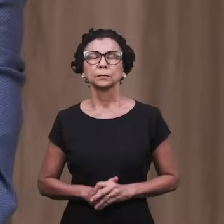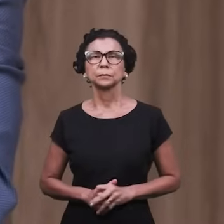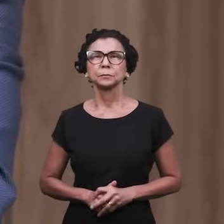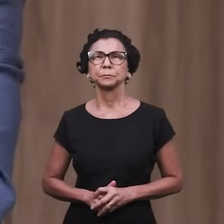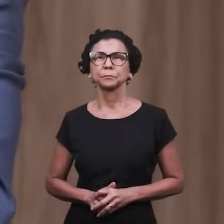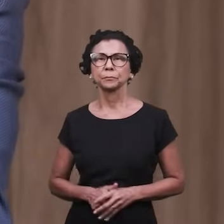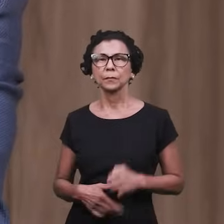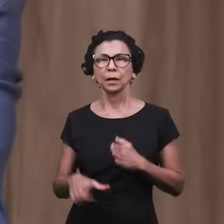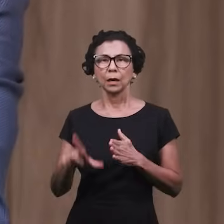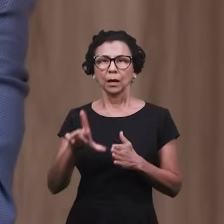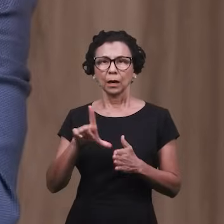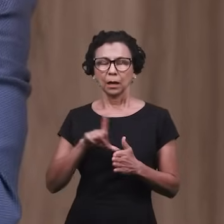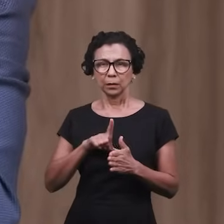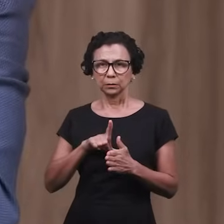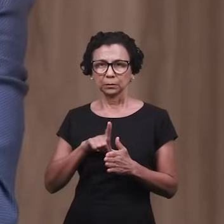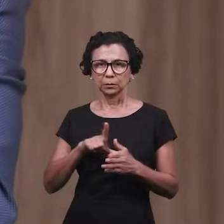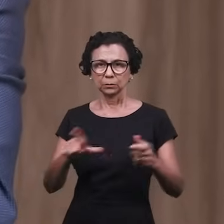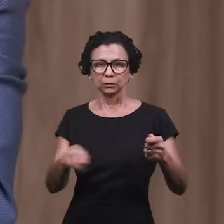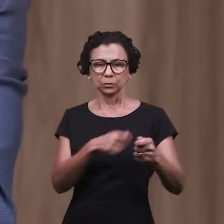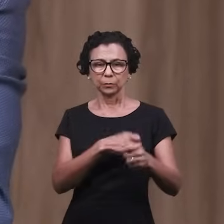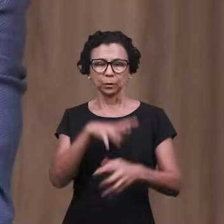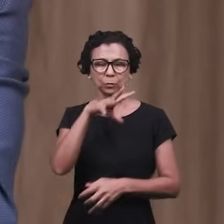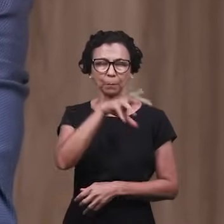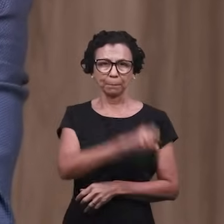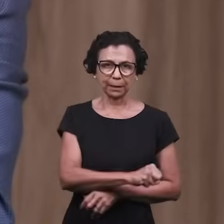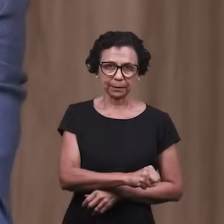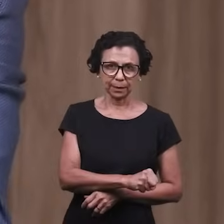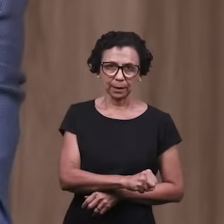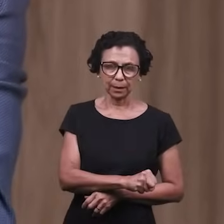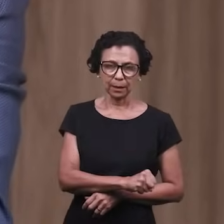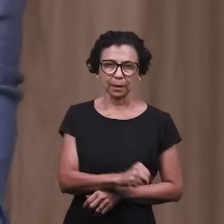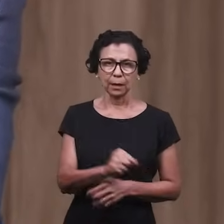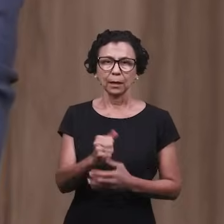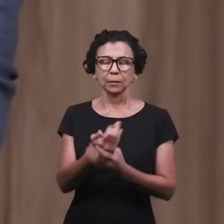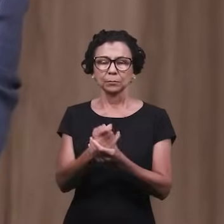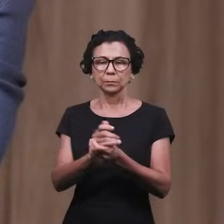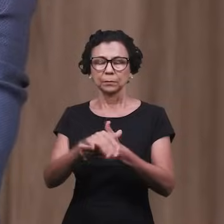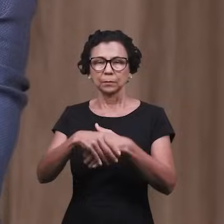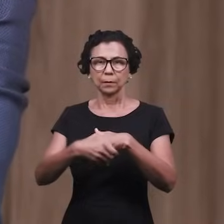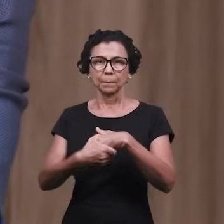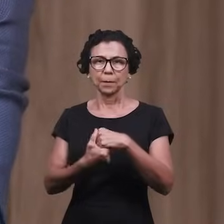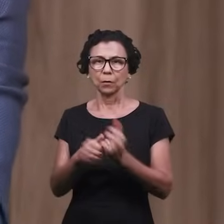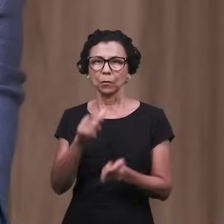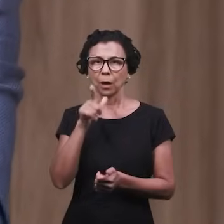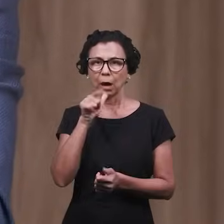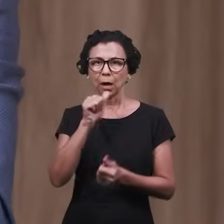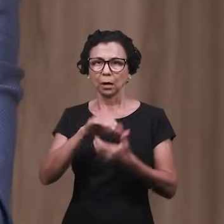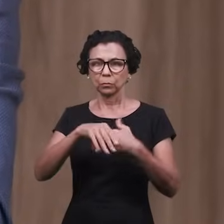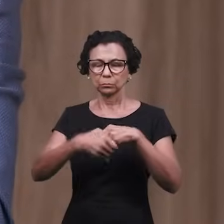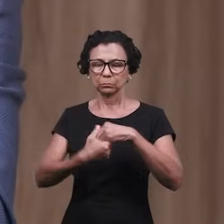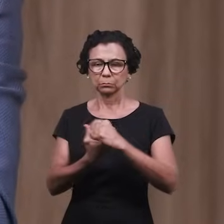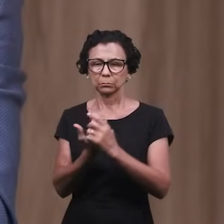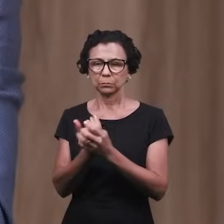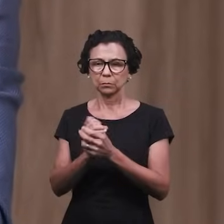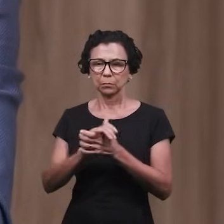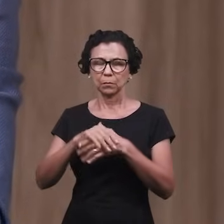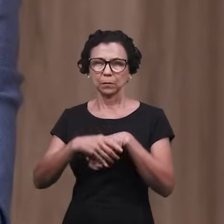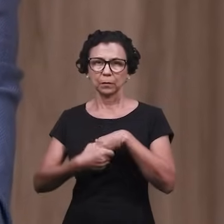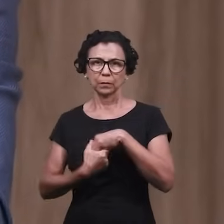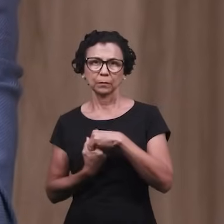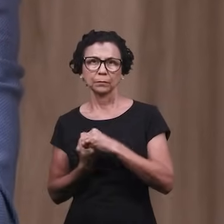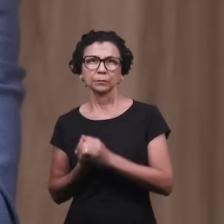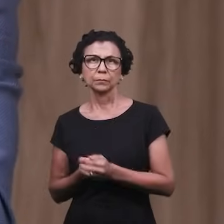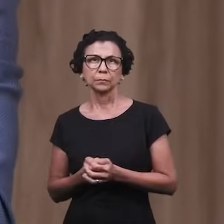as mãos antes de pegar no instrumento. Porque na execução, a gente já tem